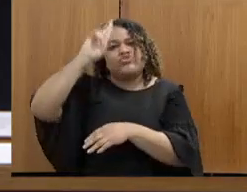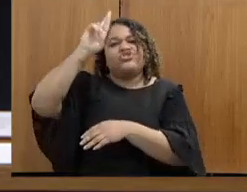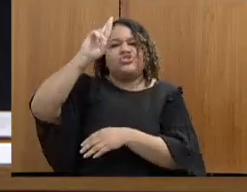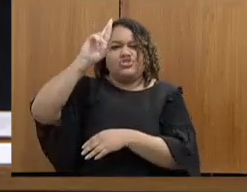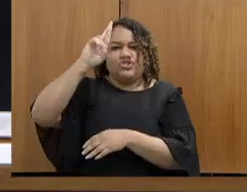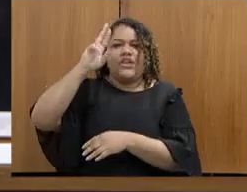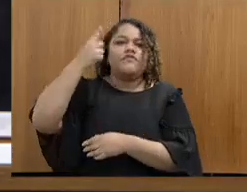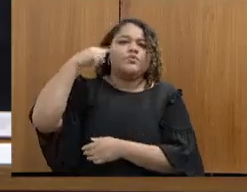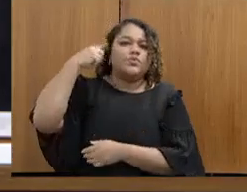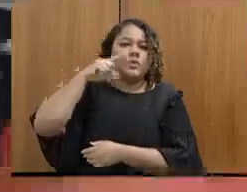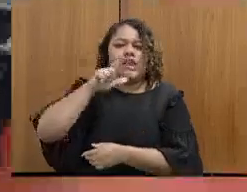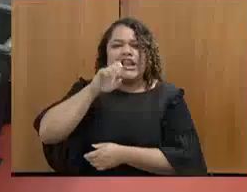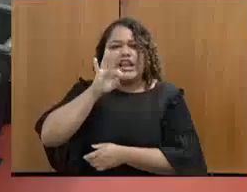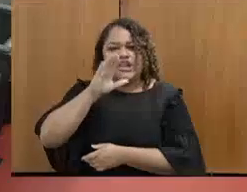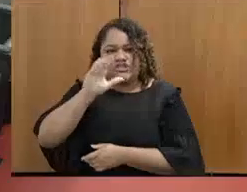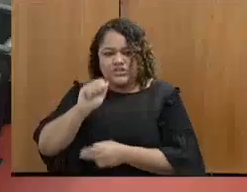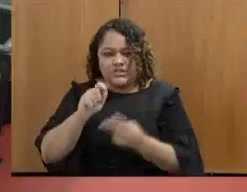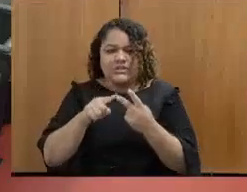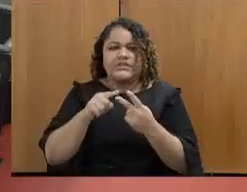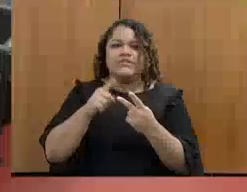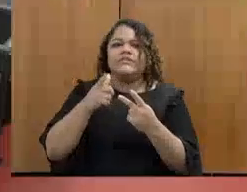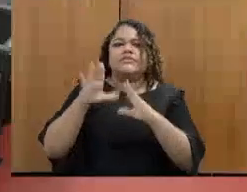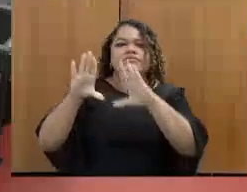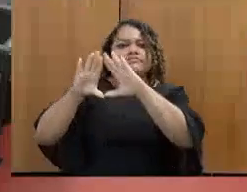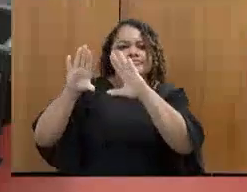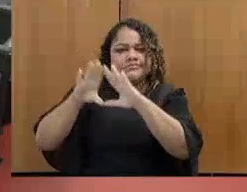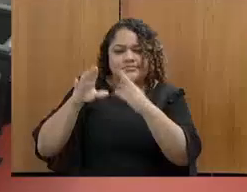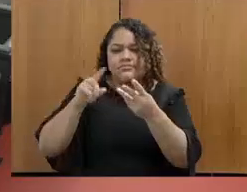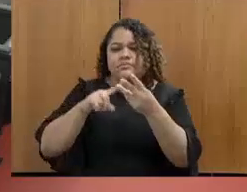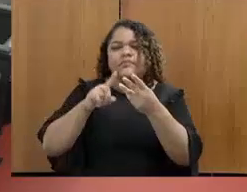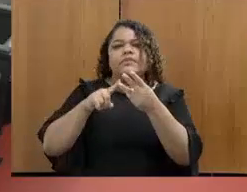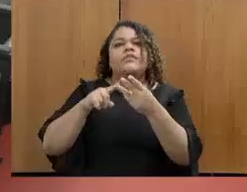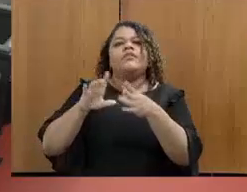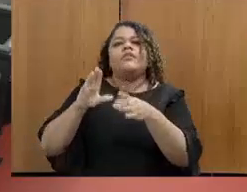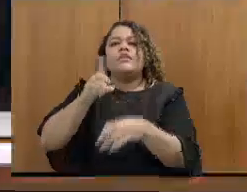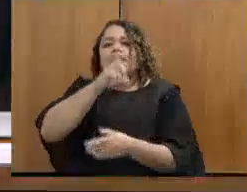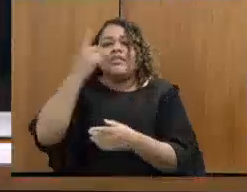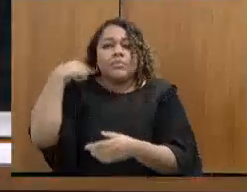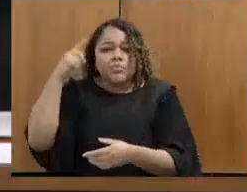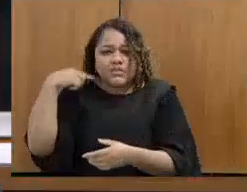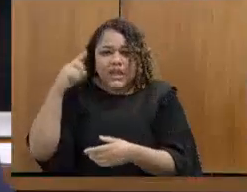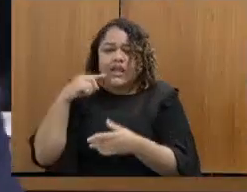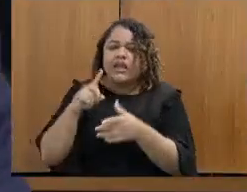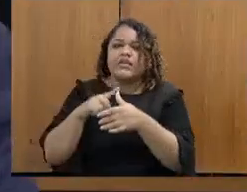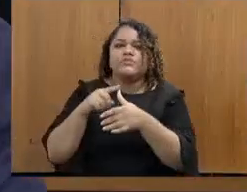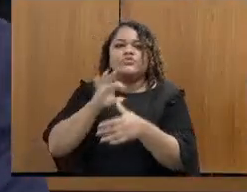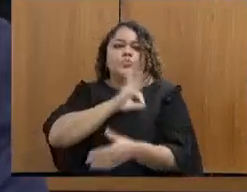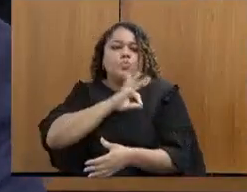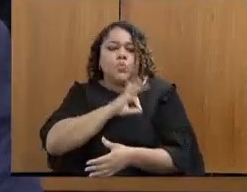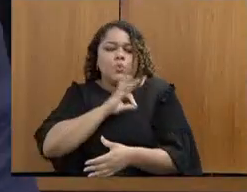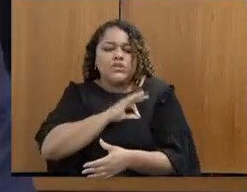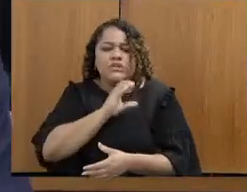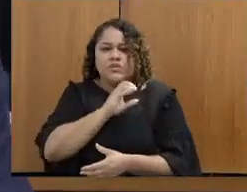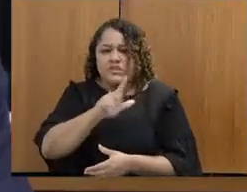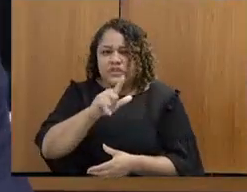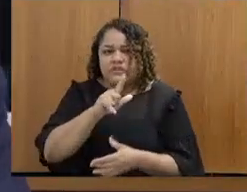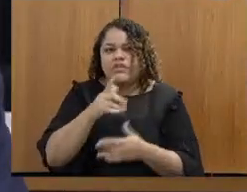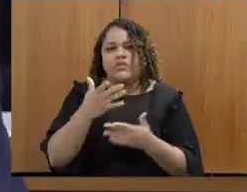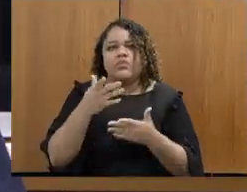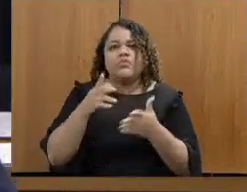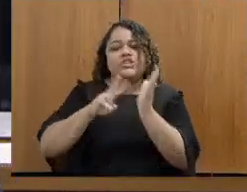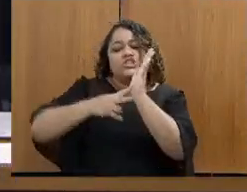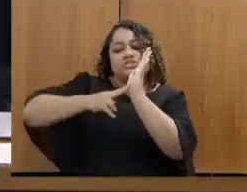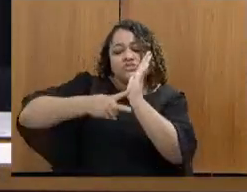é policiais civis pessoal aí dos excedentes deputados nossos grandes amigos do sindpol